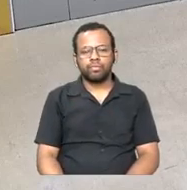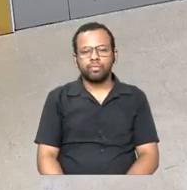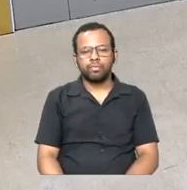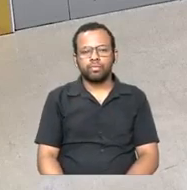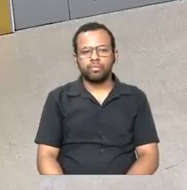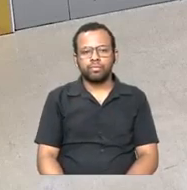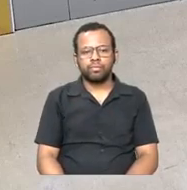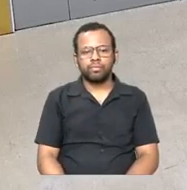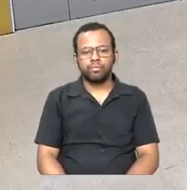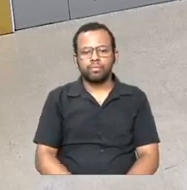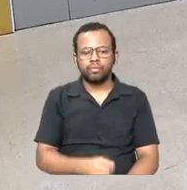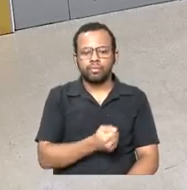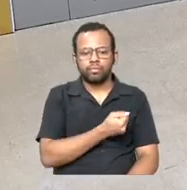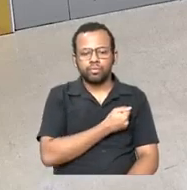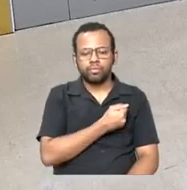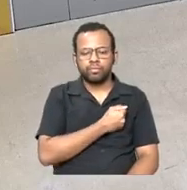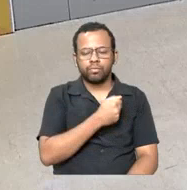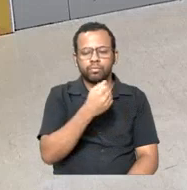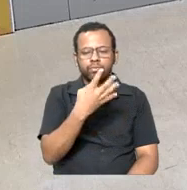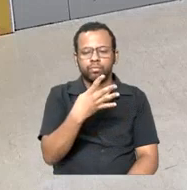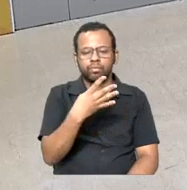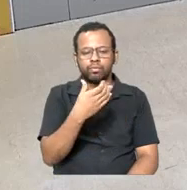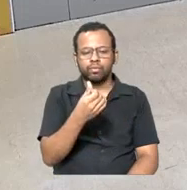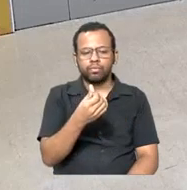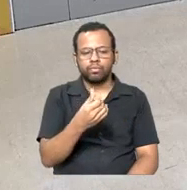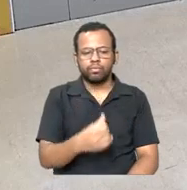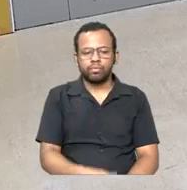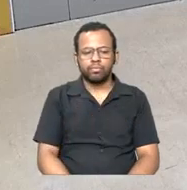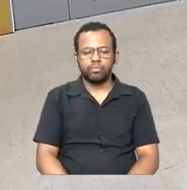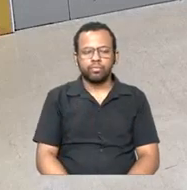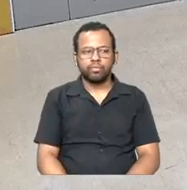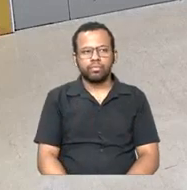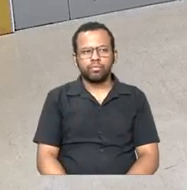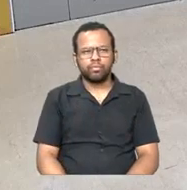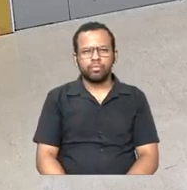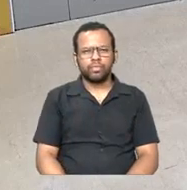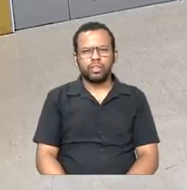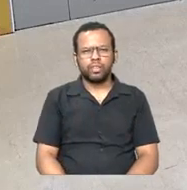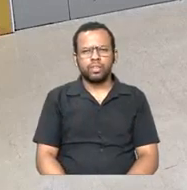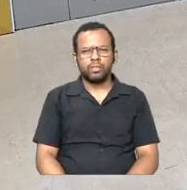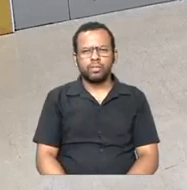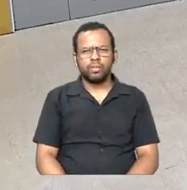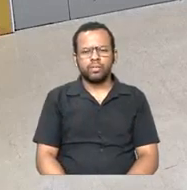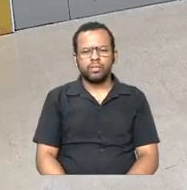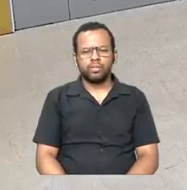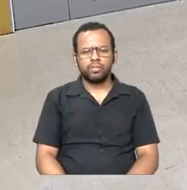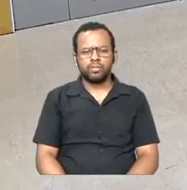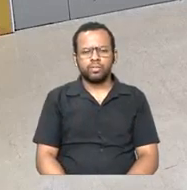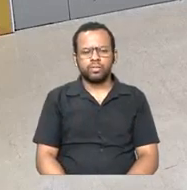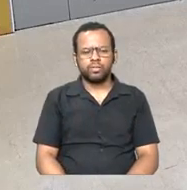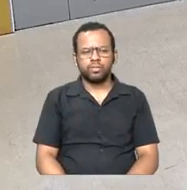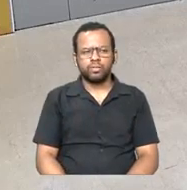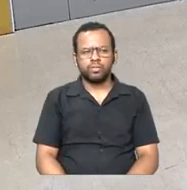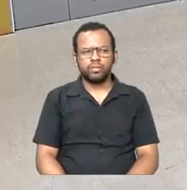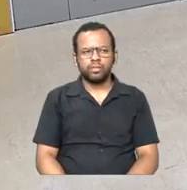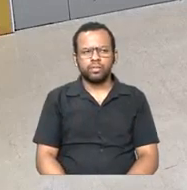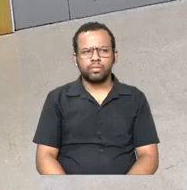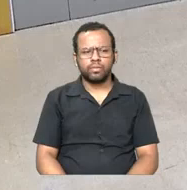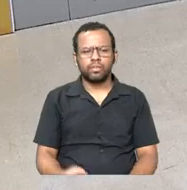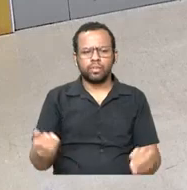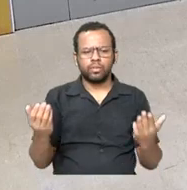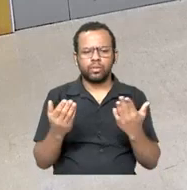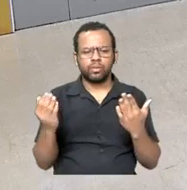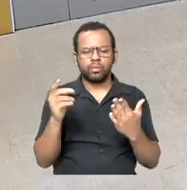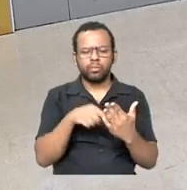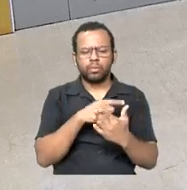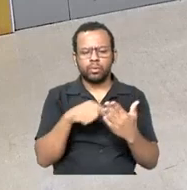e agora 46 46 vamos lá acreditando Acreditando quarto prémio em andamento 46